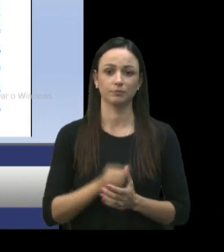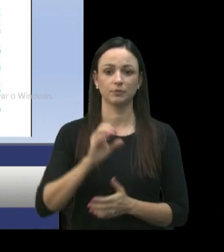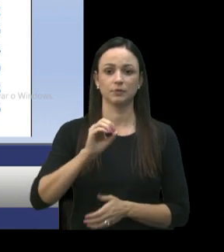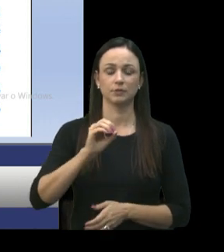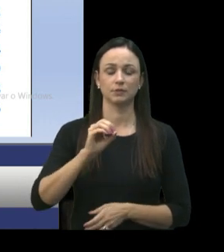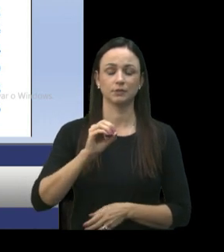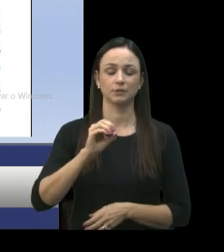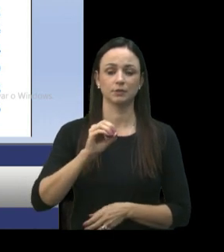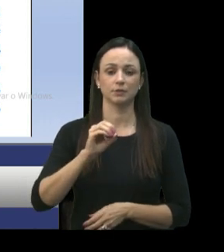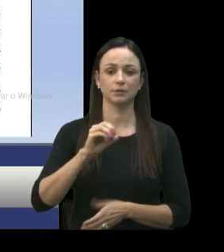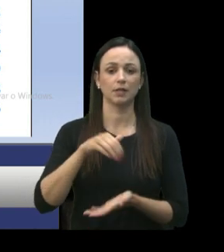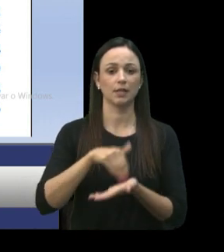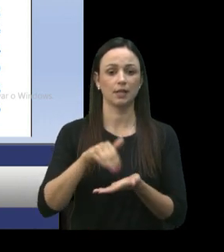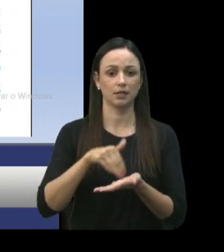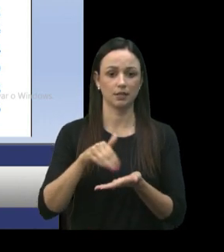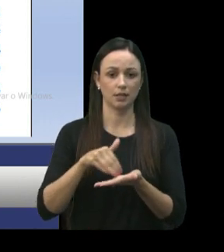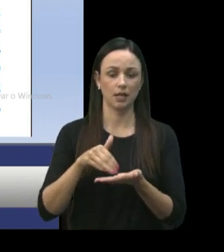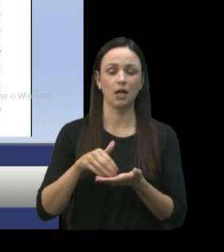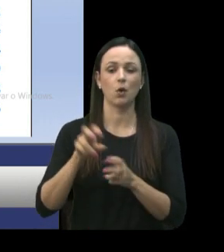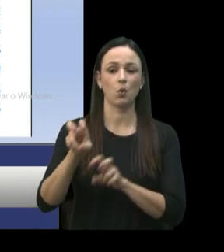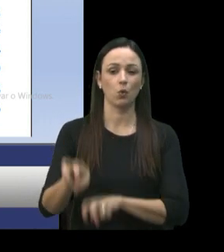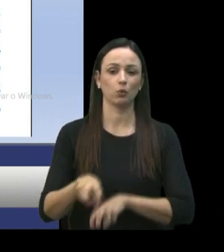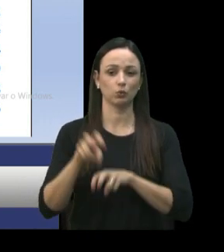R$3.132.000. Secretaria de Agricultura,